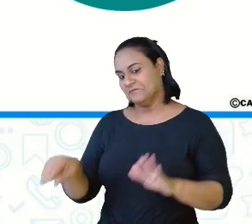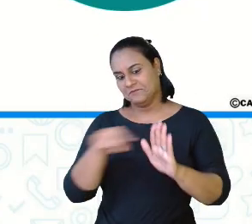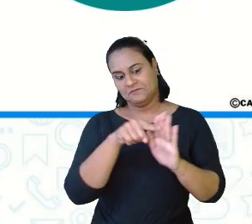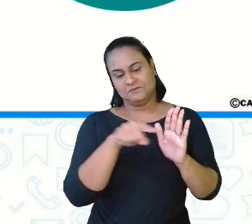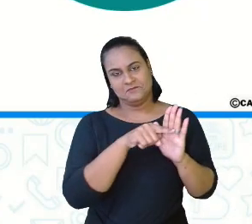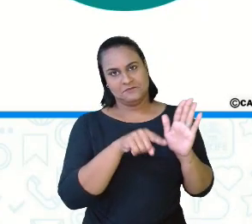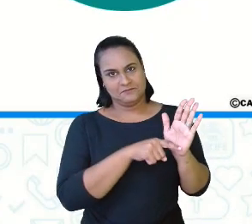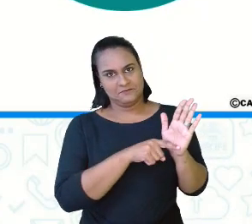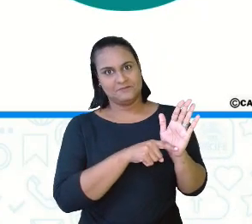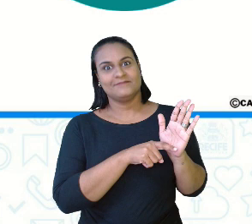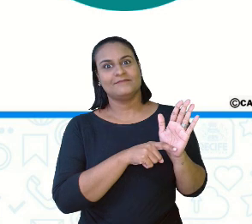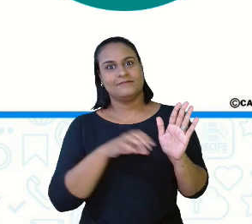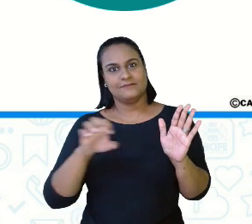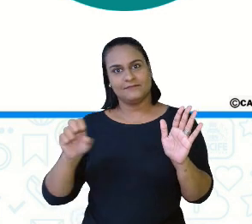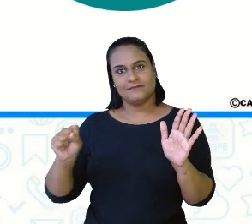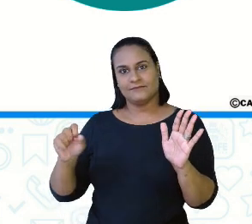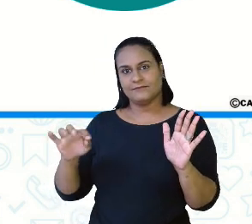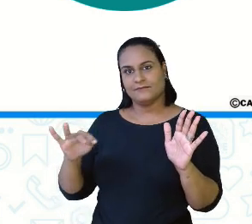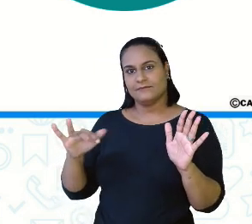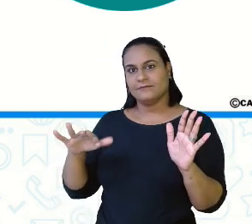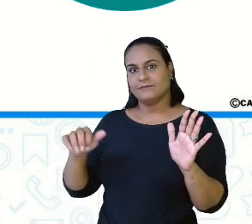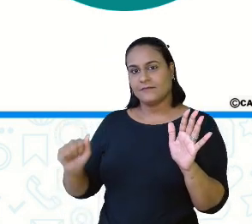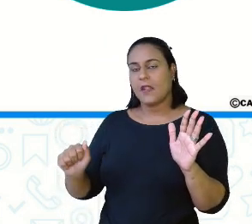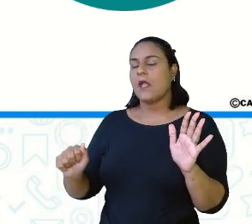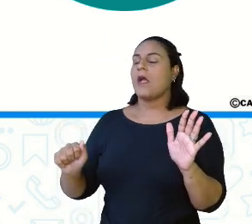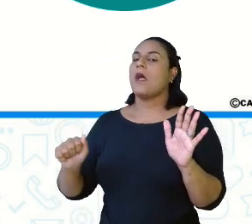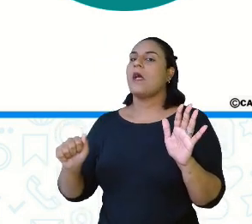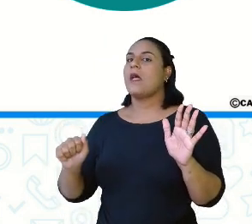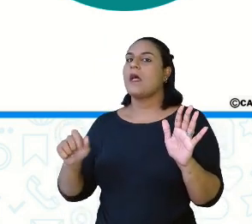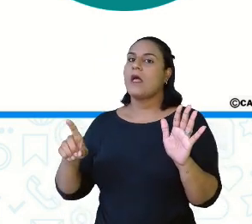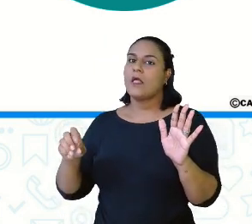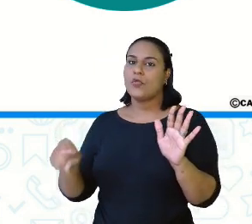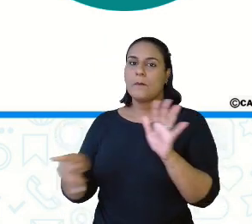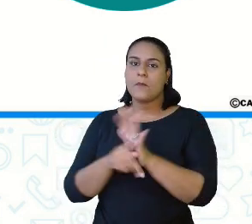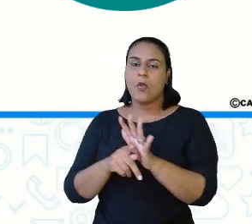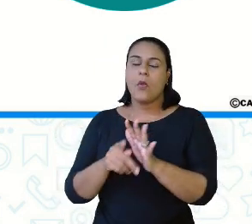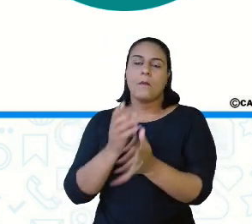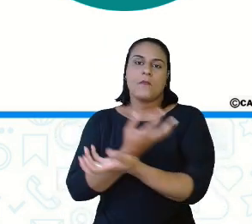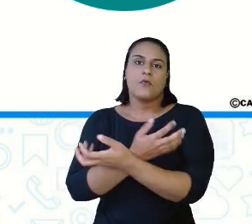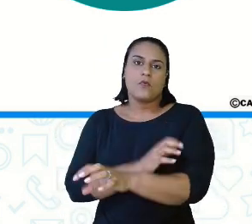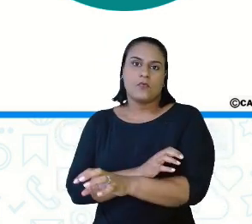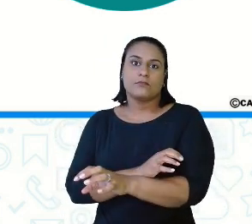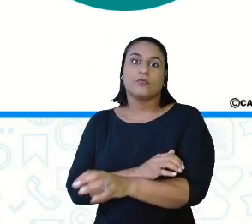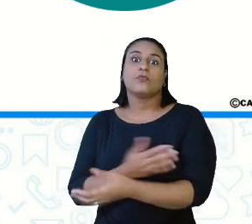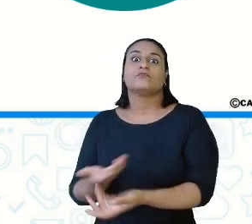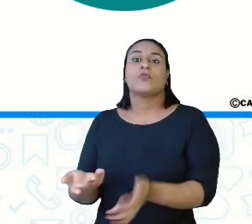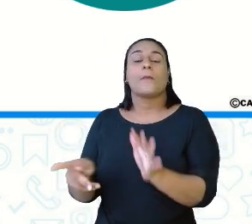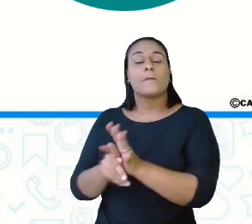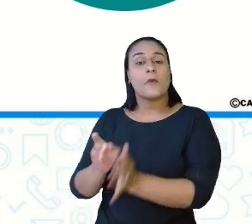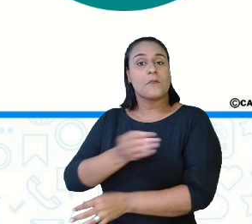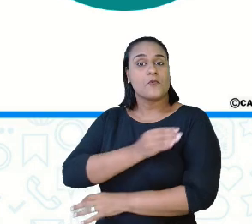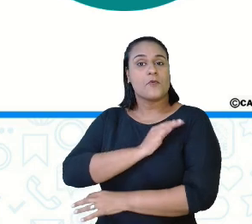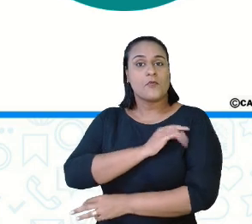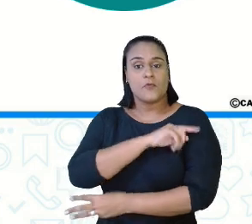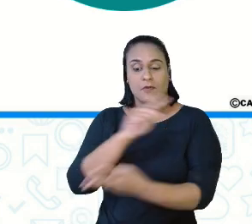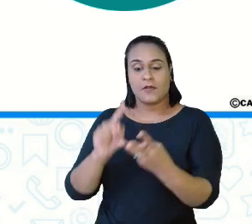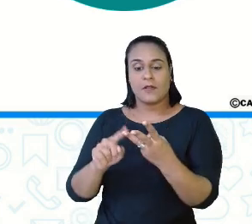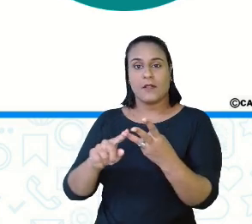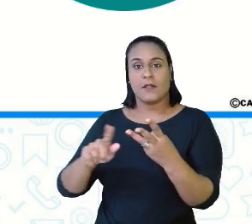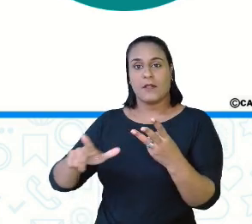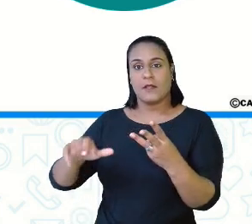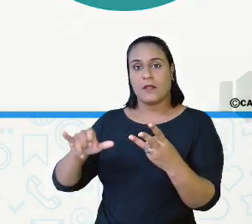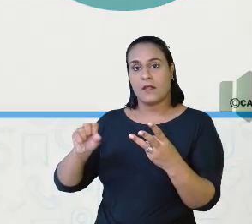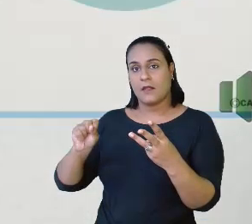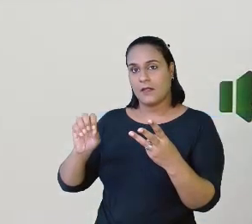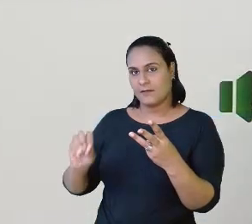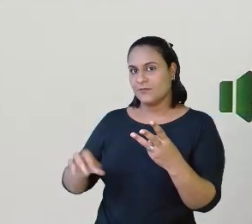Nós temos o estriado esquelético, estriado cardíaco e o